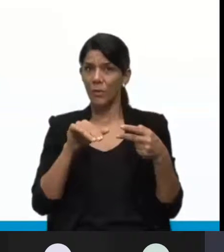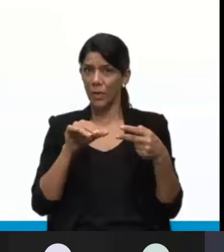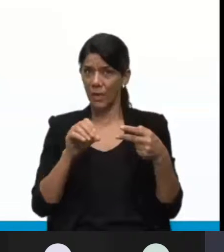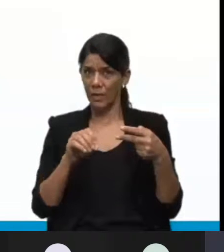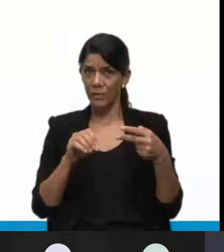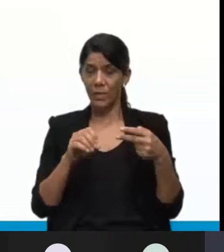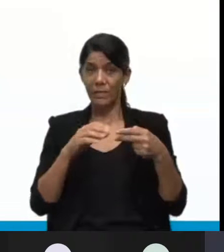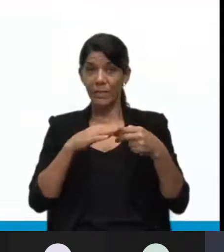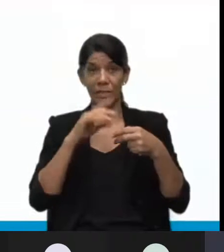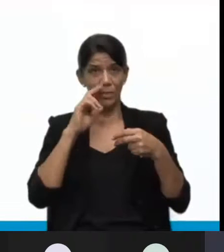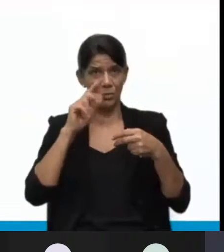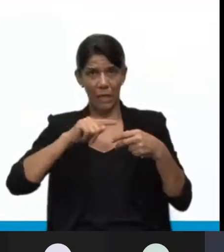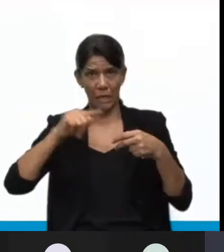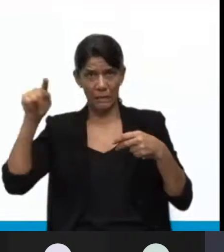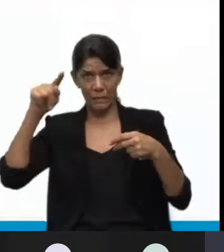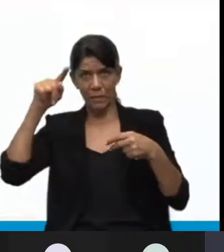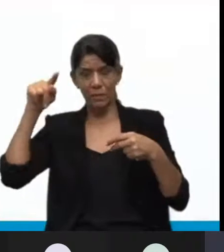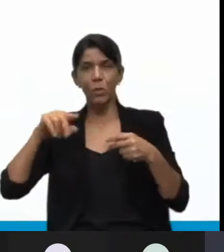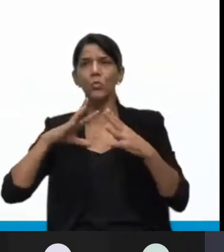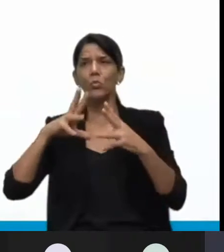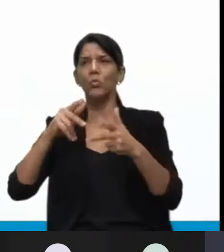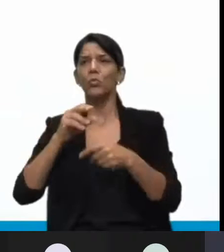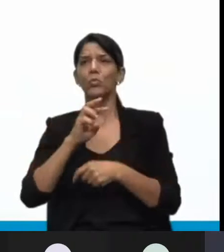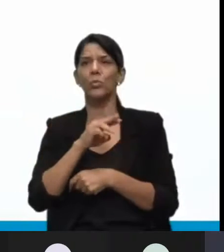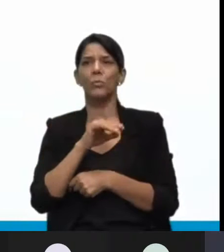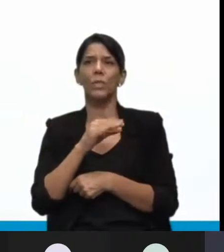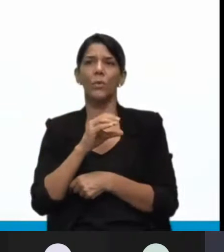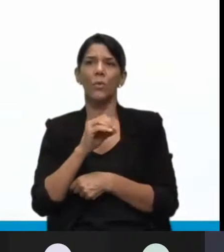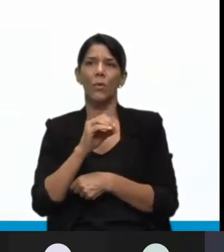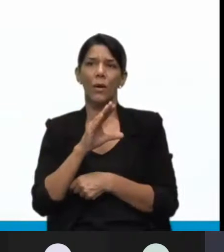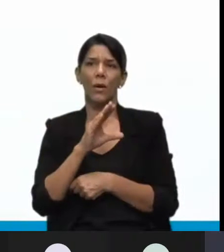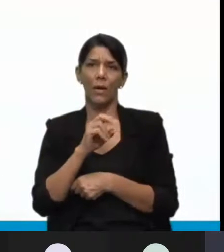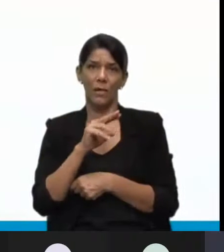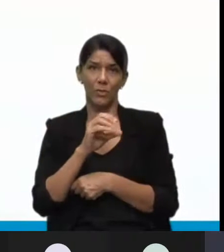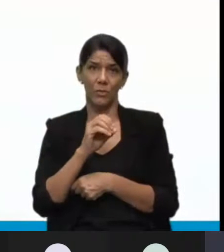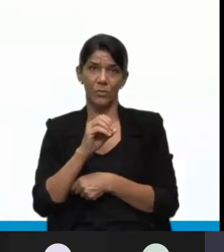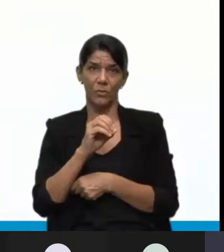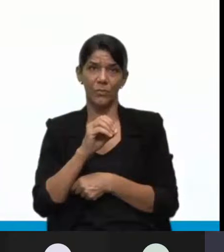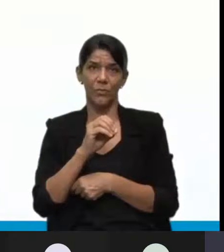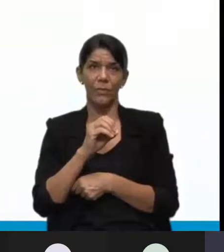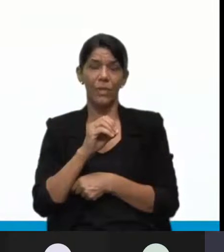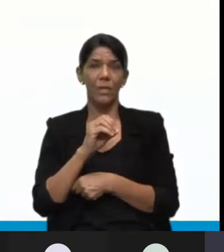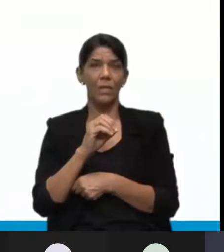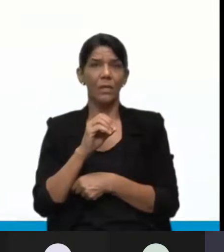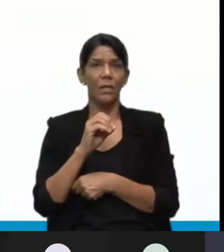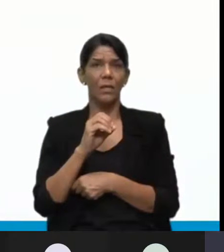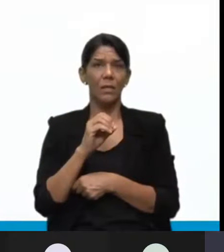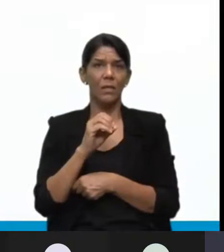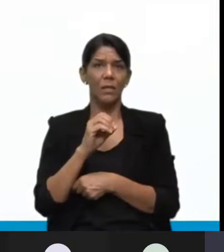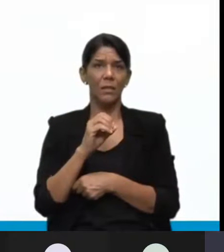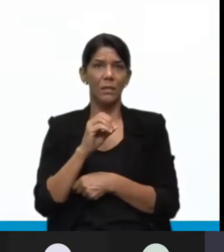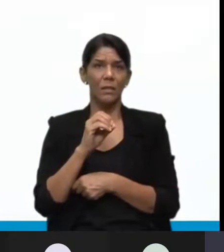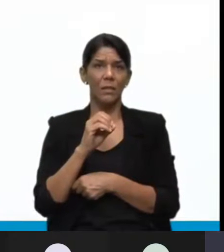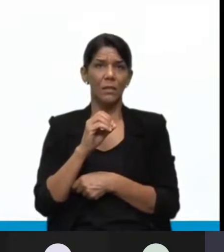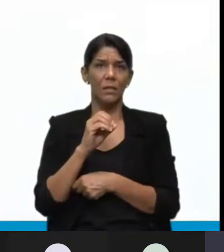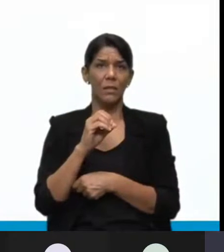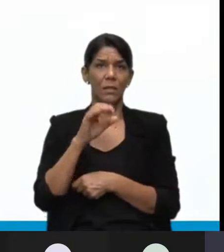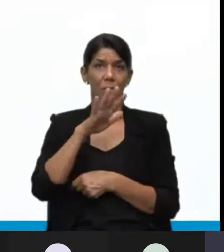ó, é miocárdio, né? Essa divisão aqui, ó, né? Até aqui eu tenho, isso aqui